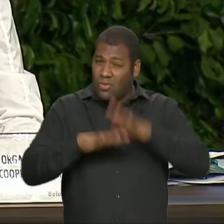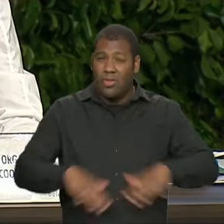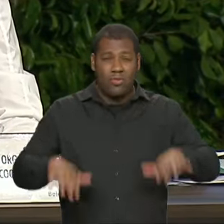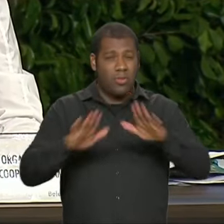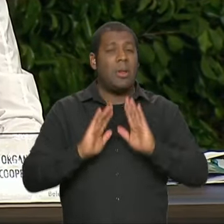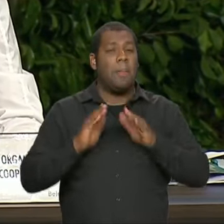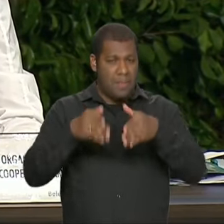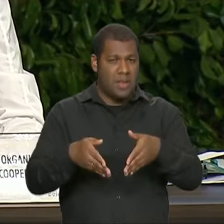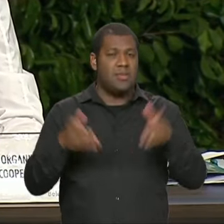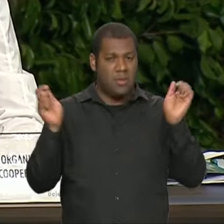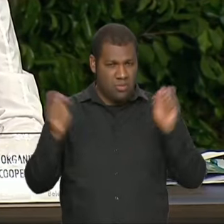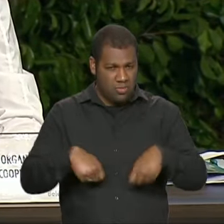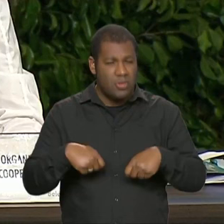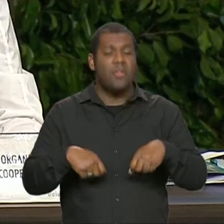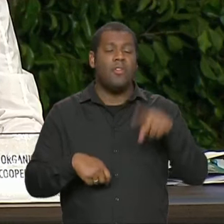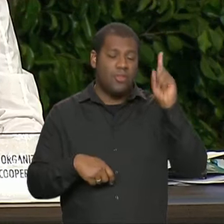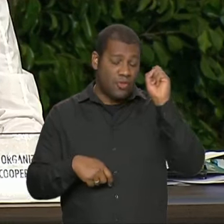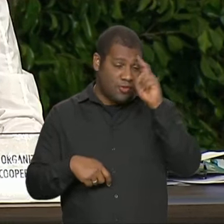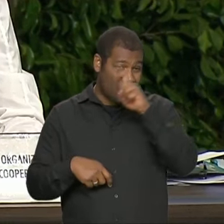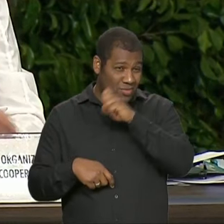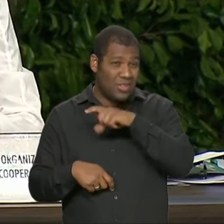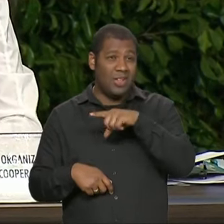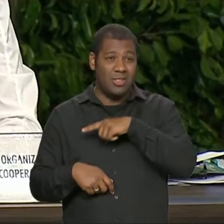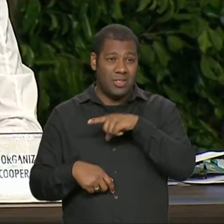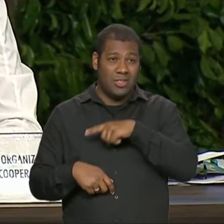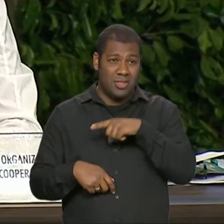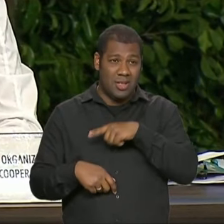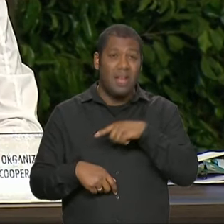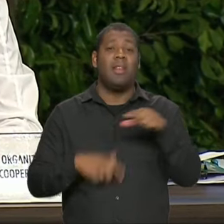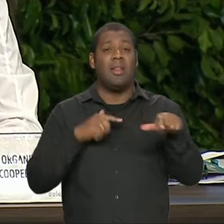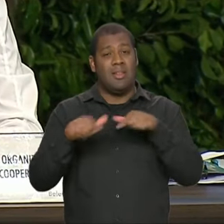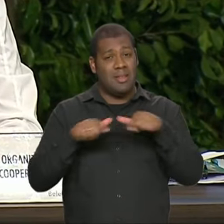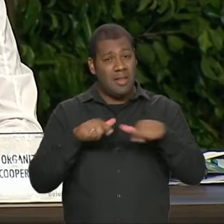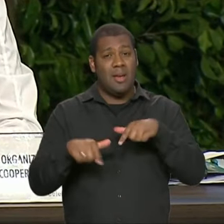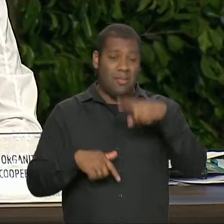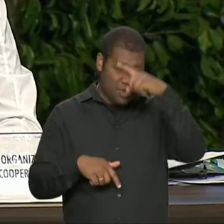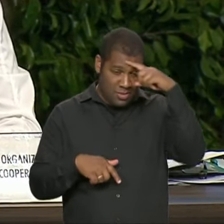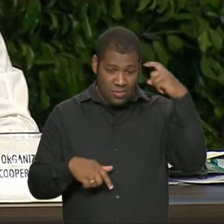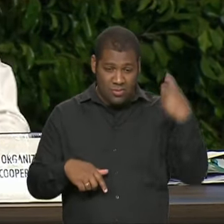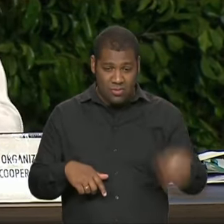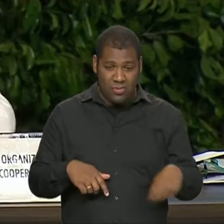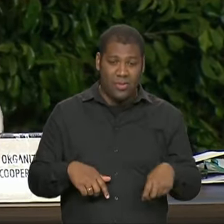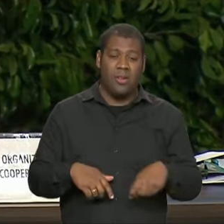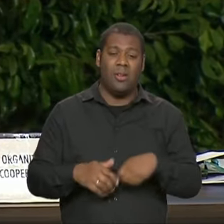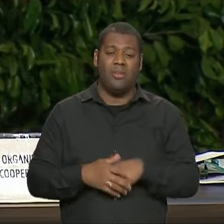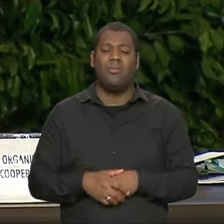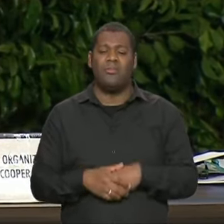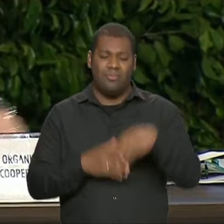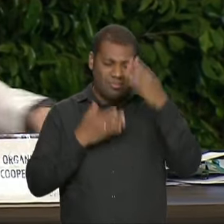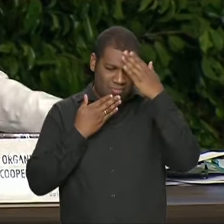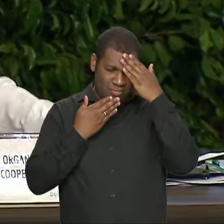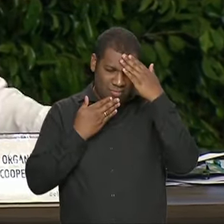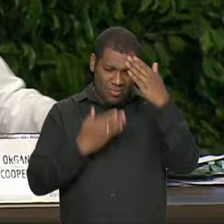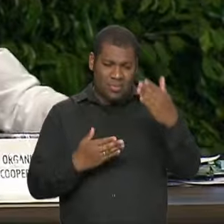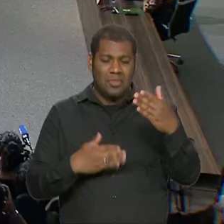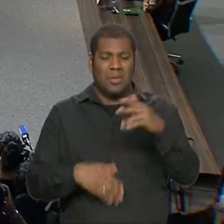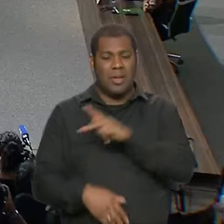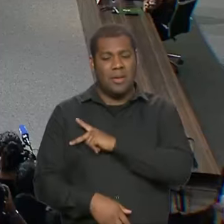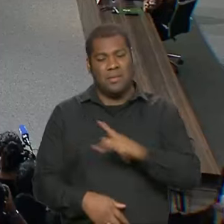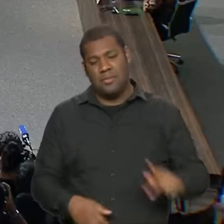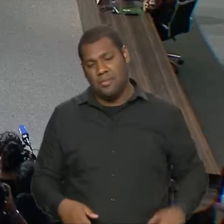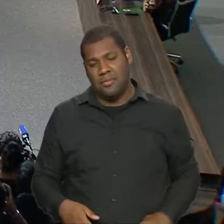O desafio é grande, o trabalho é colossal para os próximos anos. Muito obrigada, senhor presidente.